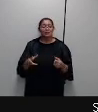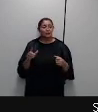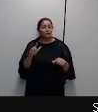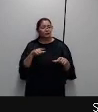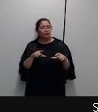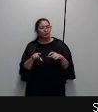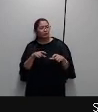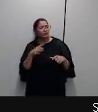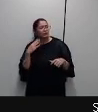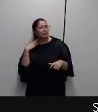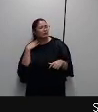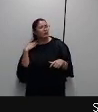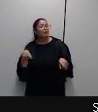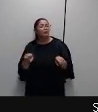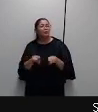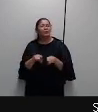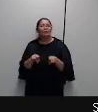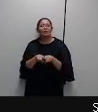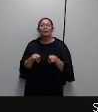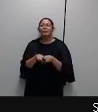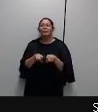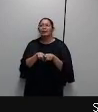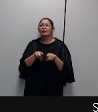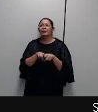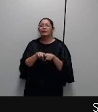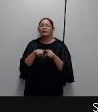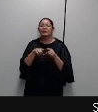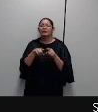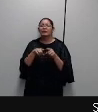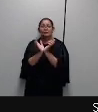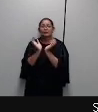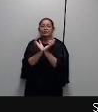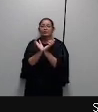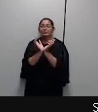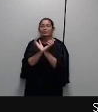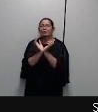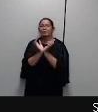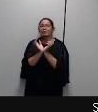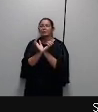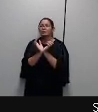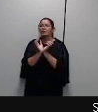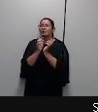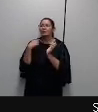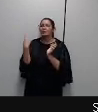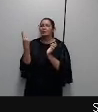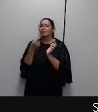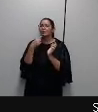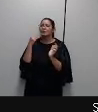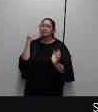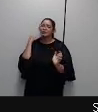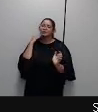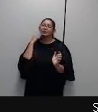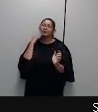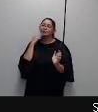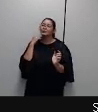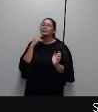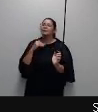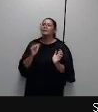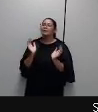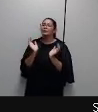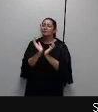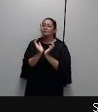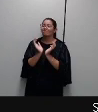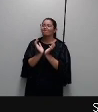da nossa nossa cor todo são julgados que a gente tem hoje Ler e foram